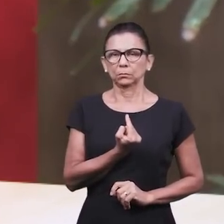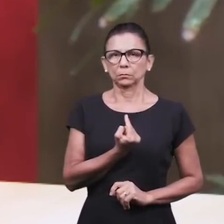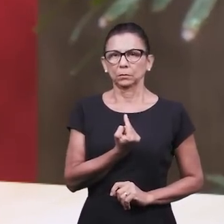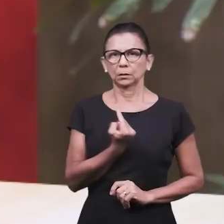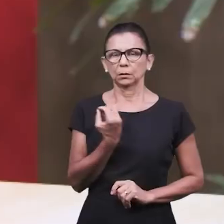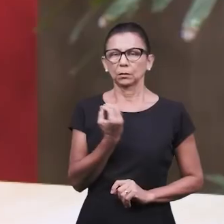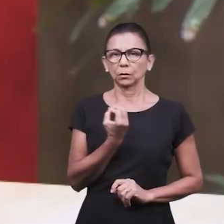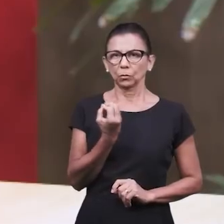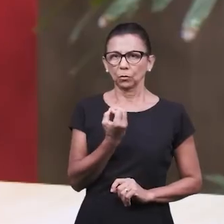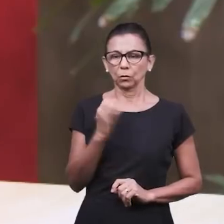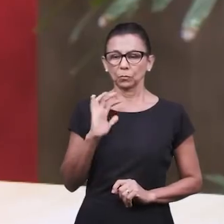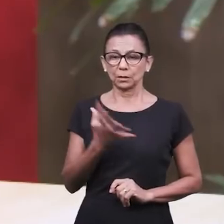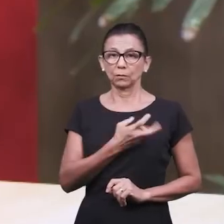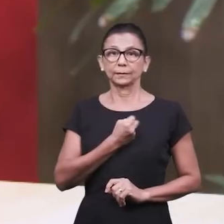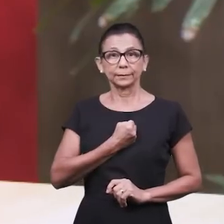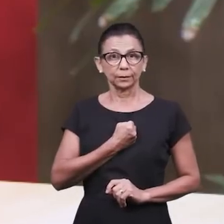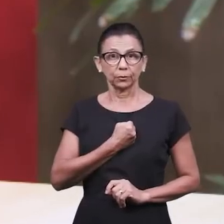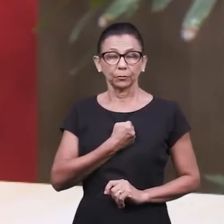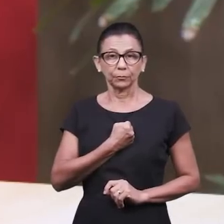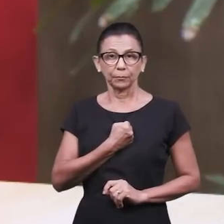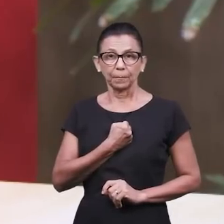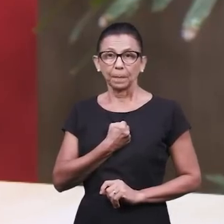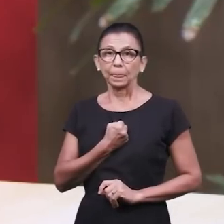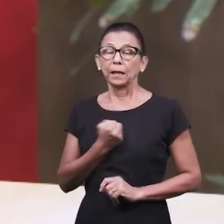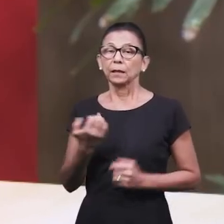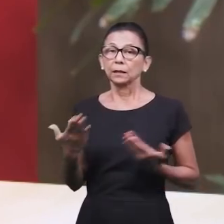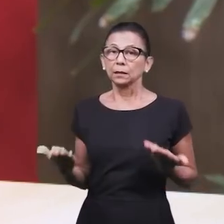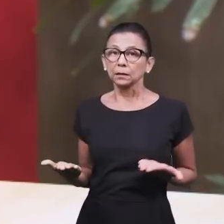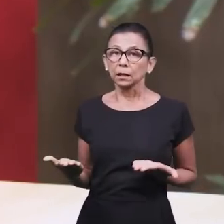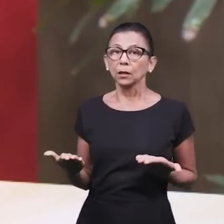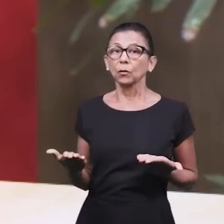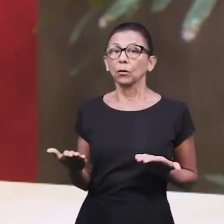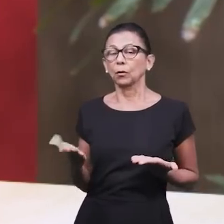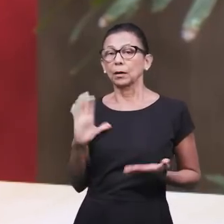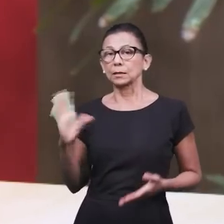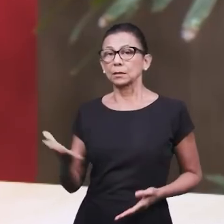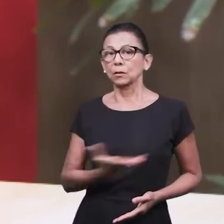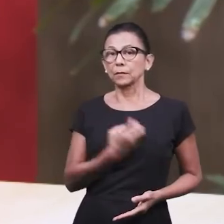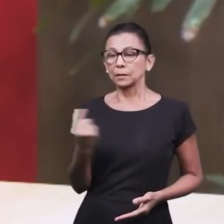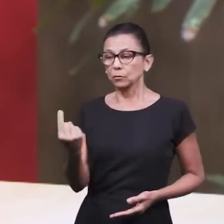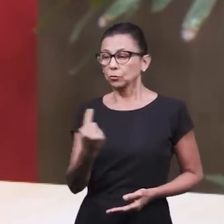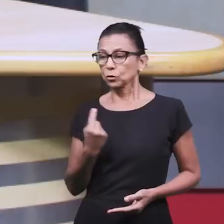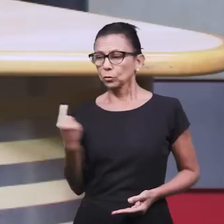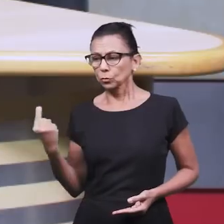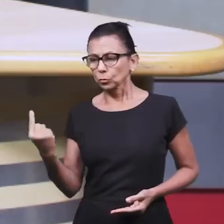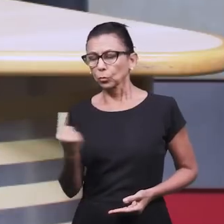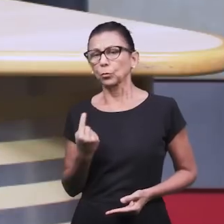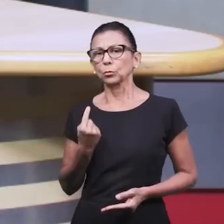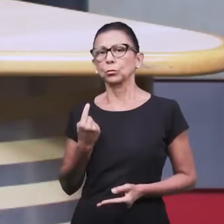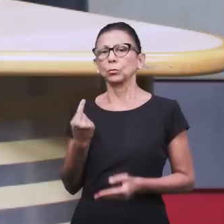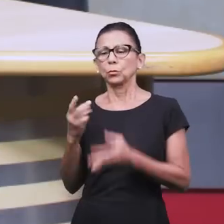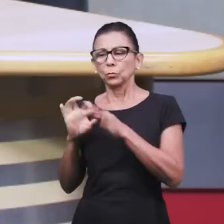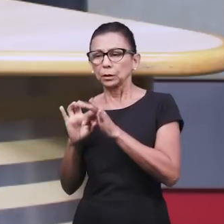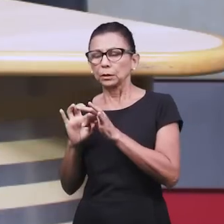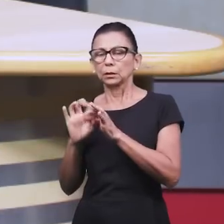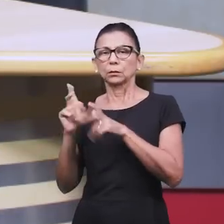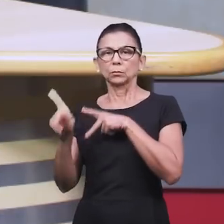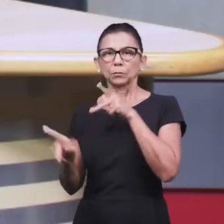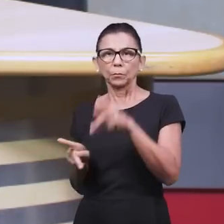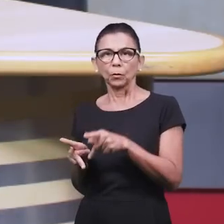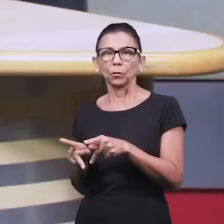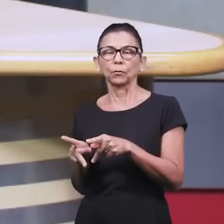fatídico para a igreja. Então, a salvação é comum. Então, vocês têm que estar todos juntos. Que a igreja ela vai